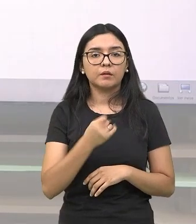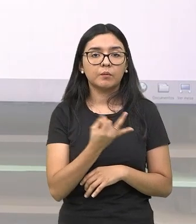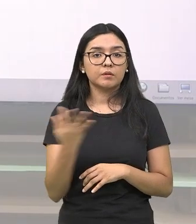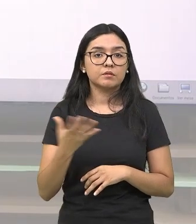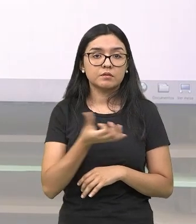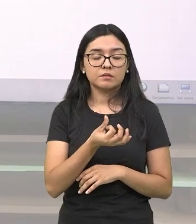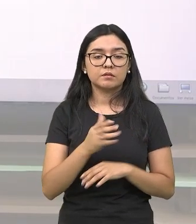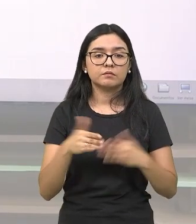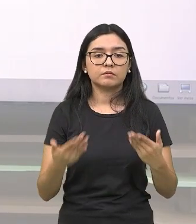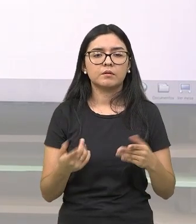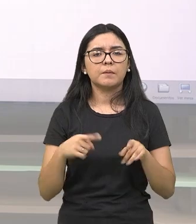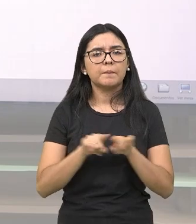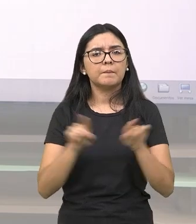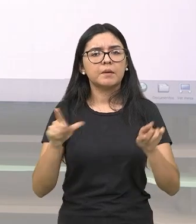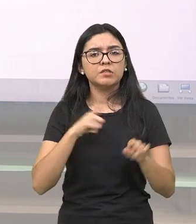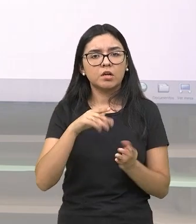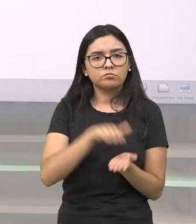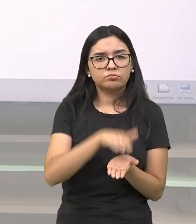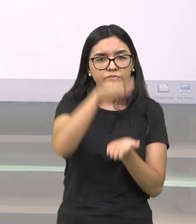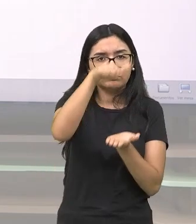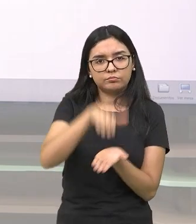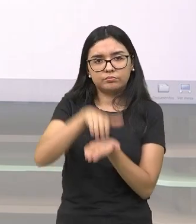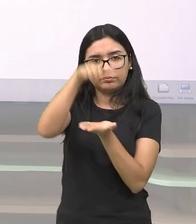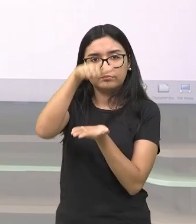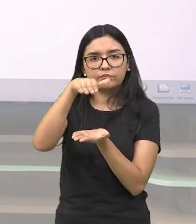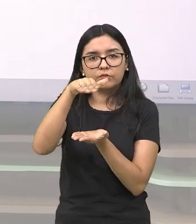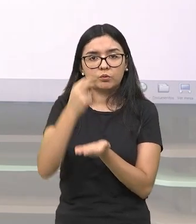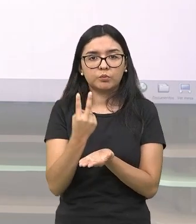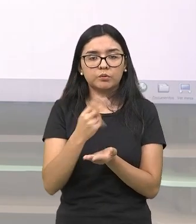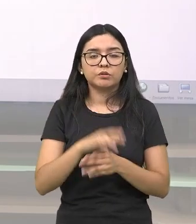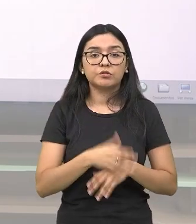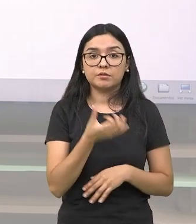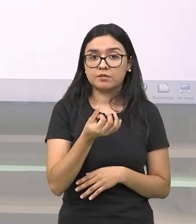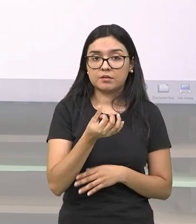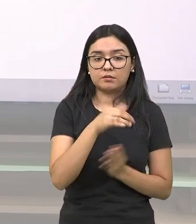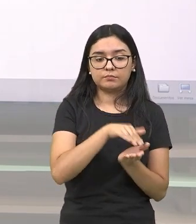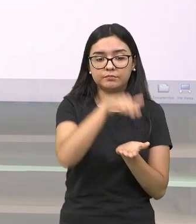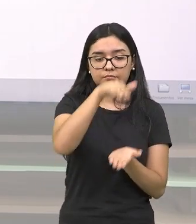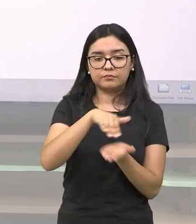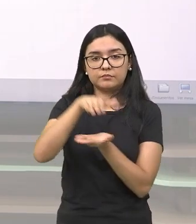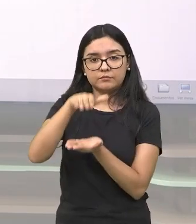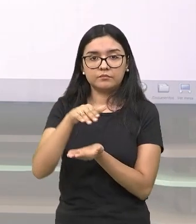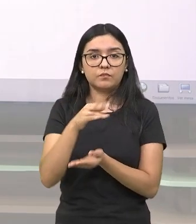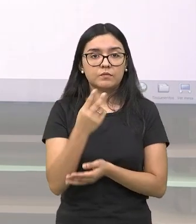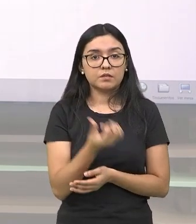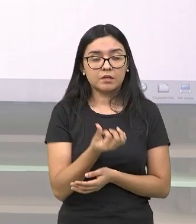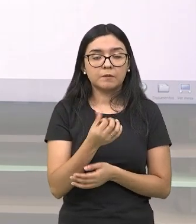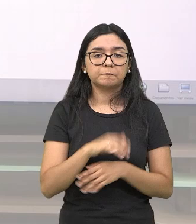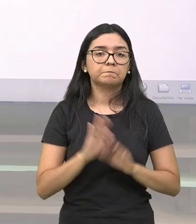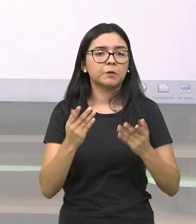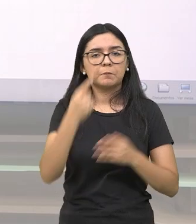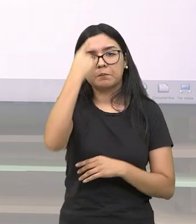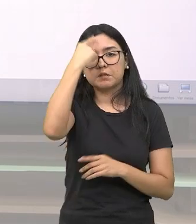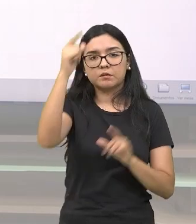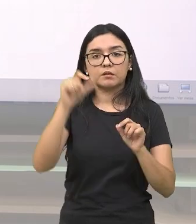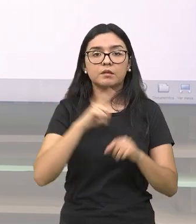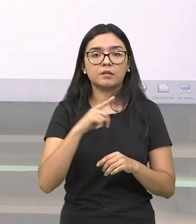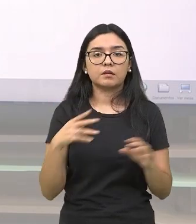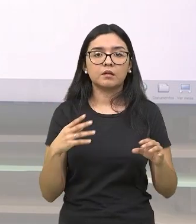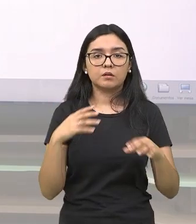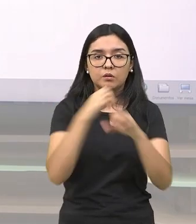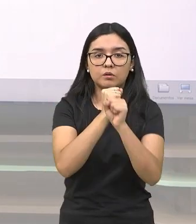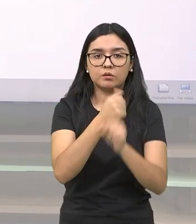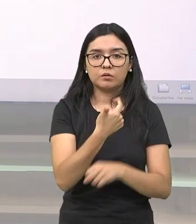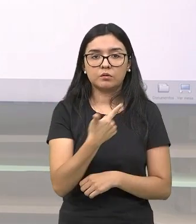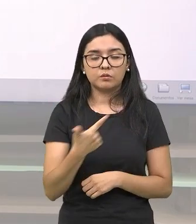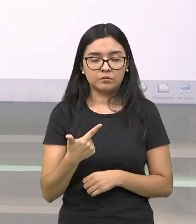Aí você vai olhar, mas nós temos um empilhamento, né, de duas bases de 6, certo? Então, pensando assim, nós teremos 12 cubos.